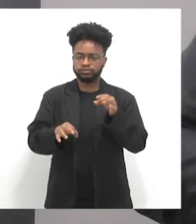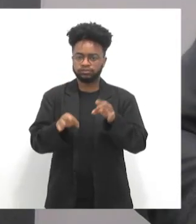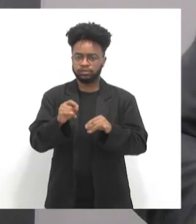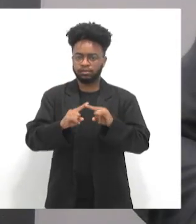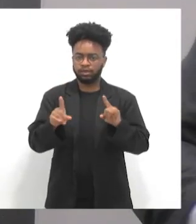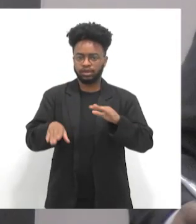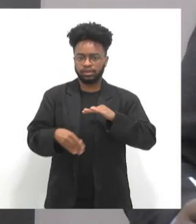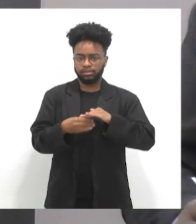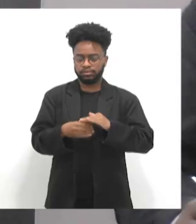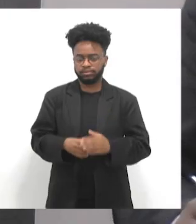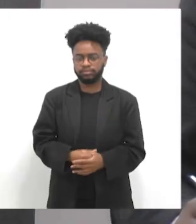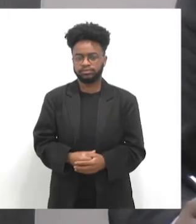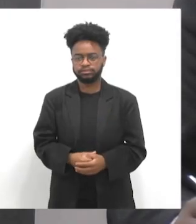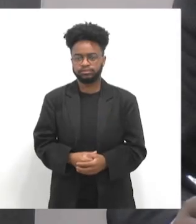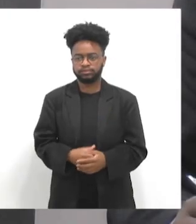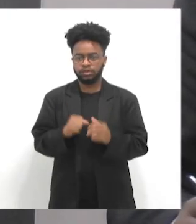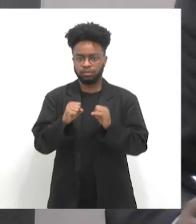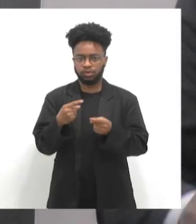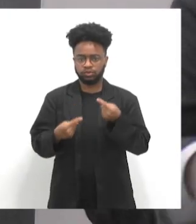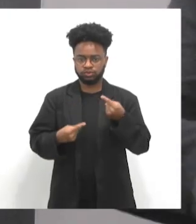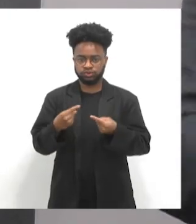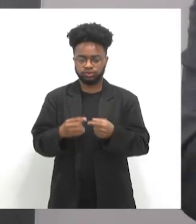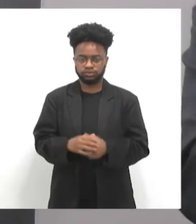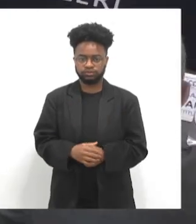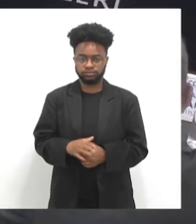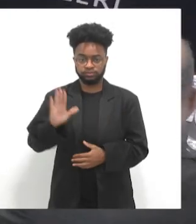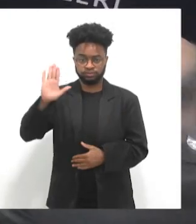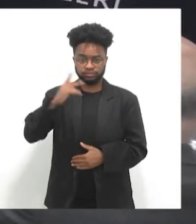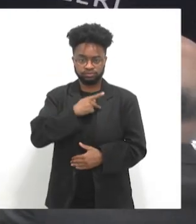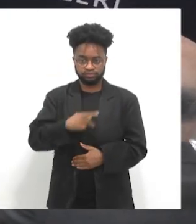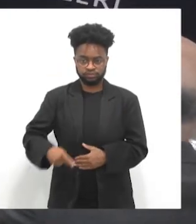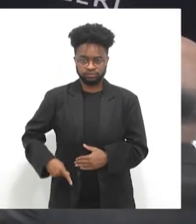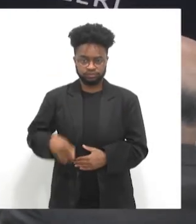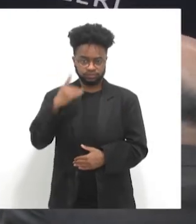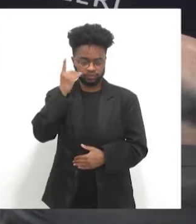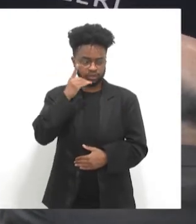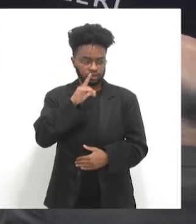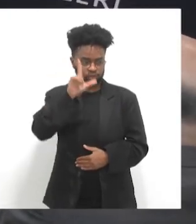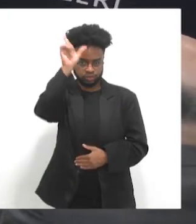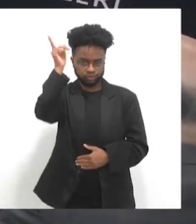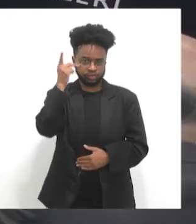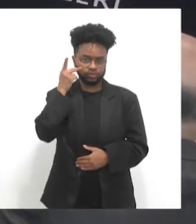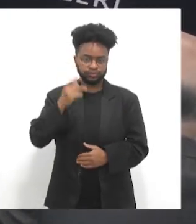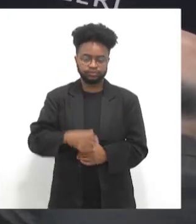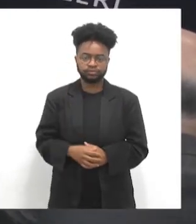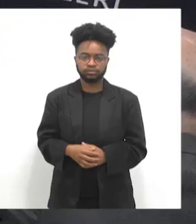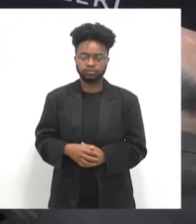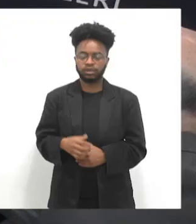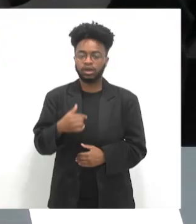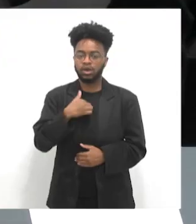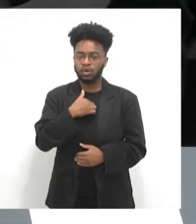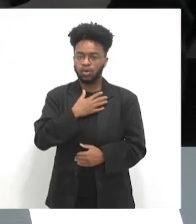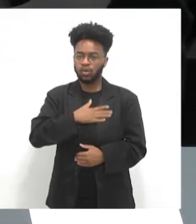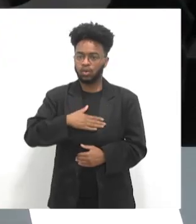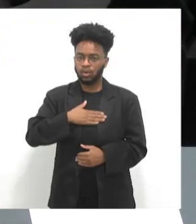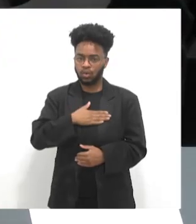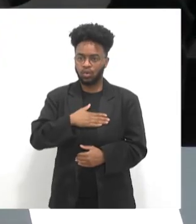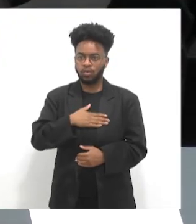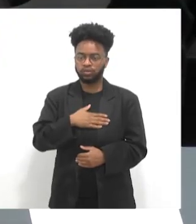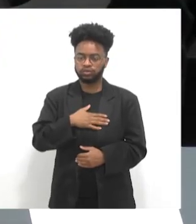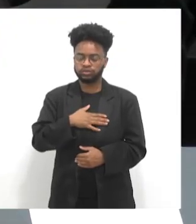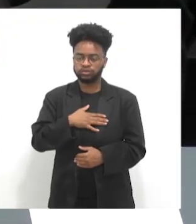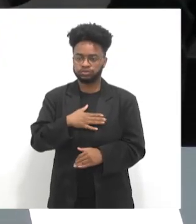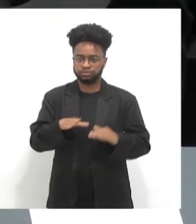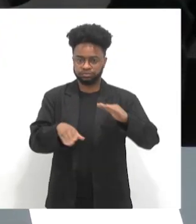emendas. Em discussão. Presidente. Pois não, deputado Luiz Paulo. Eu gosto